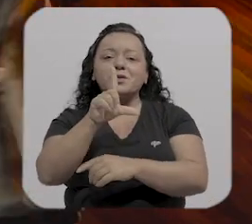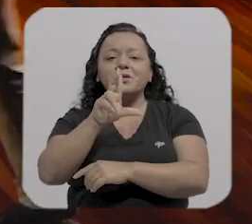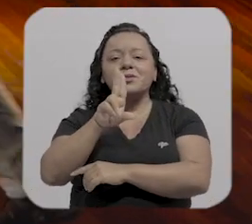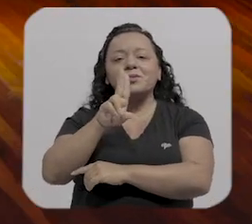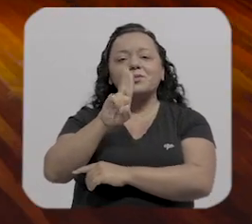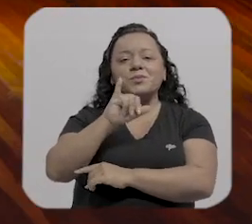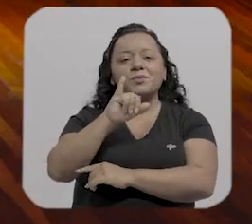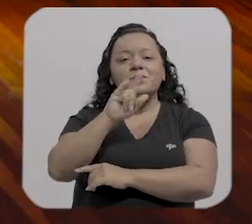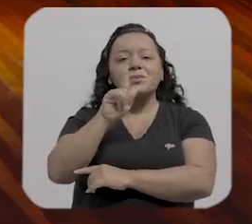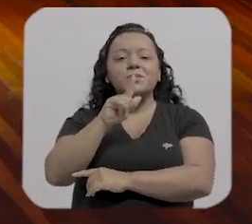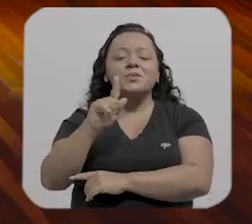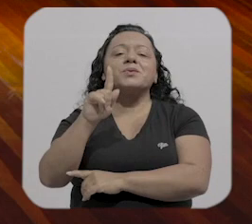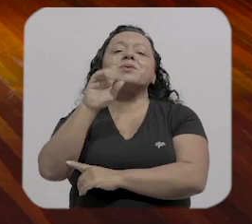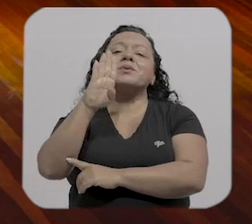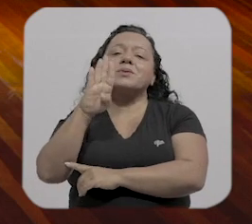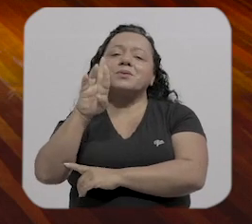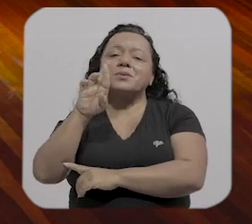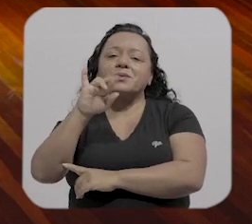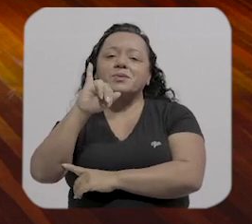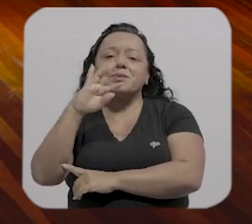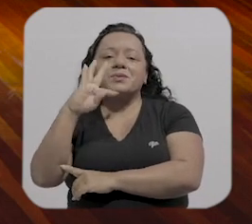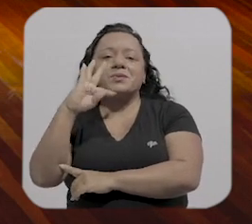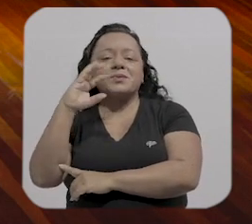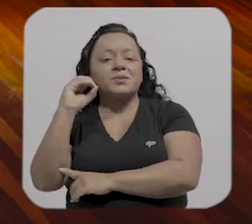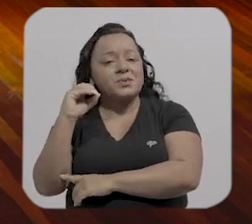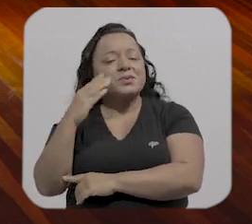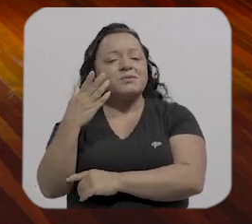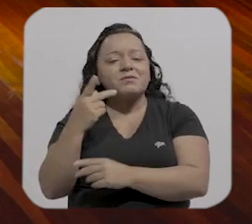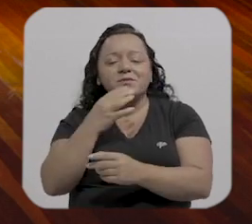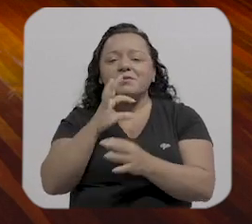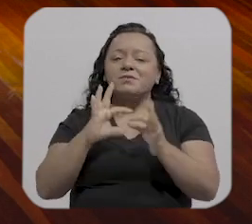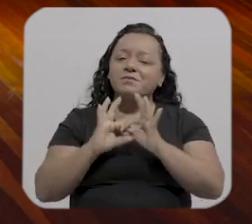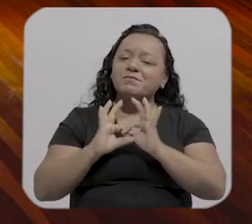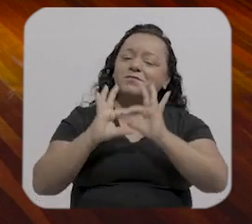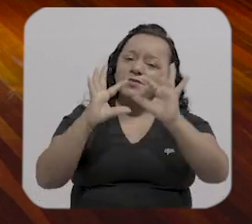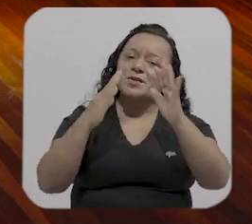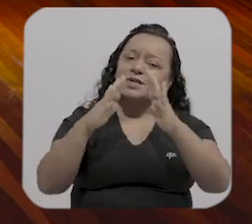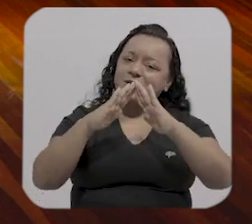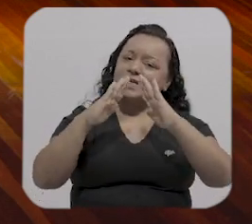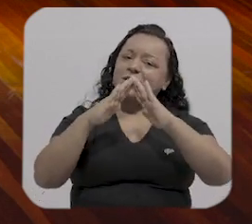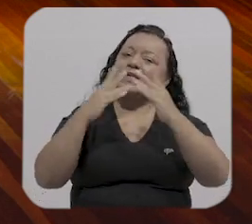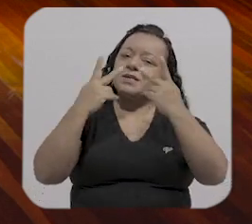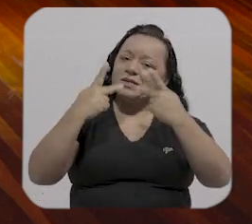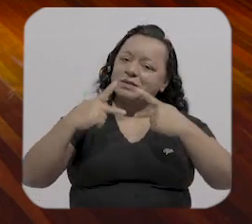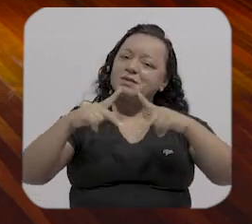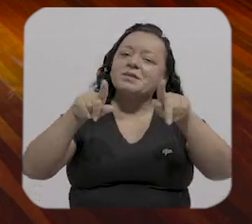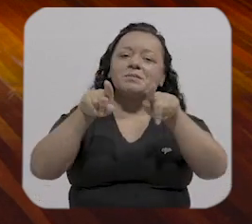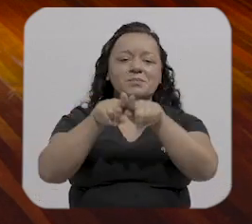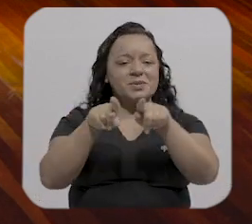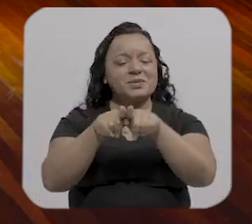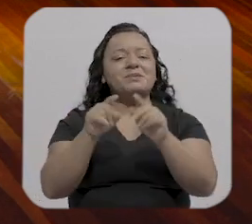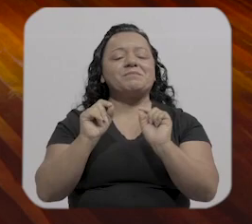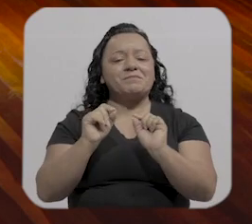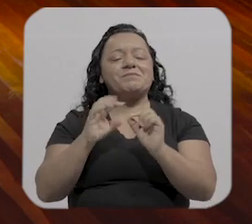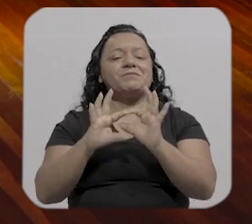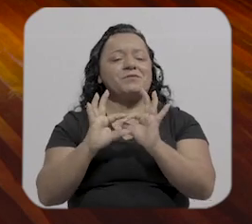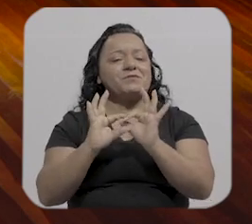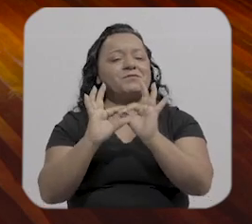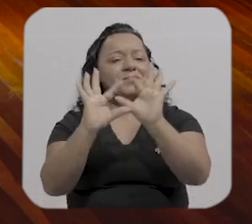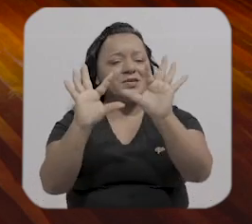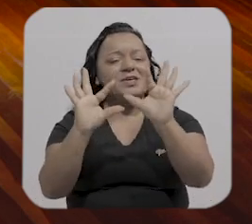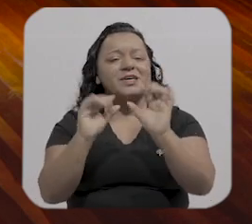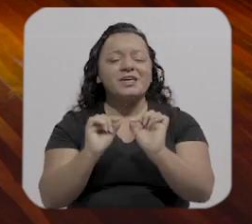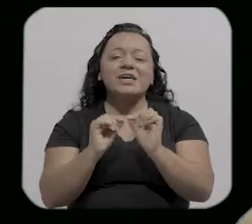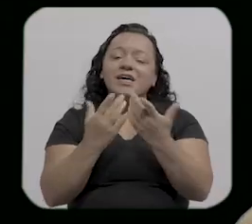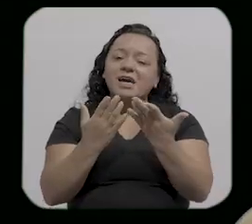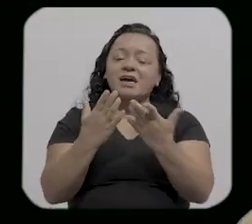Brito. Bem-vindo, amigo. Prazer. Tudo bem? Tudo bem com você. Fica à vontade, essa casa também é sua. Obrigado. Ó, sinta